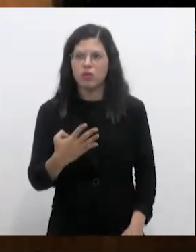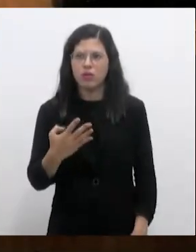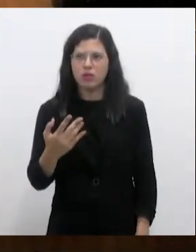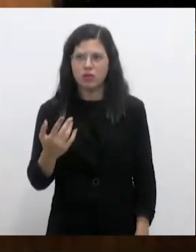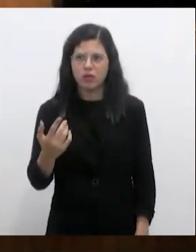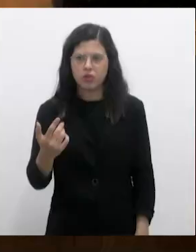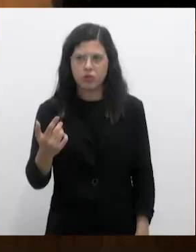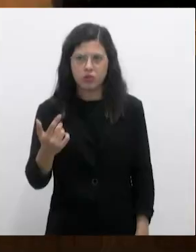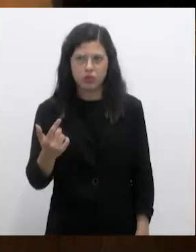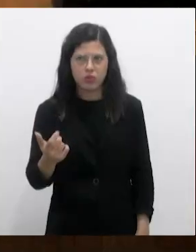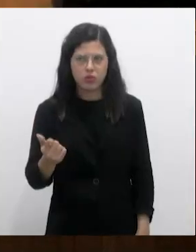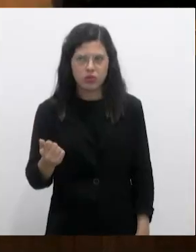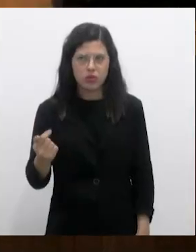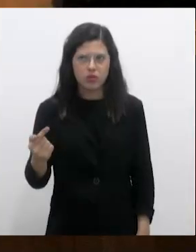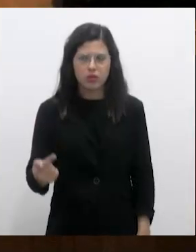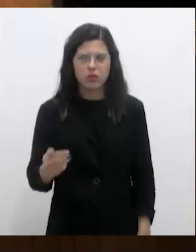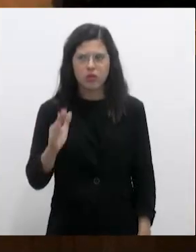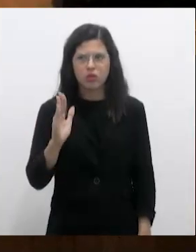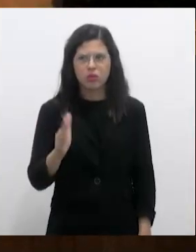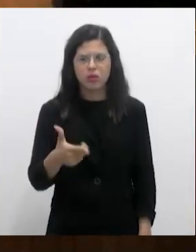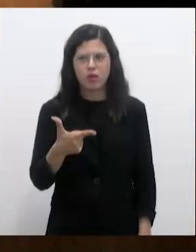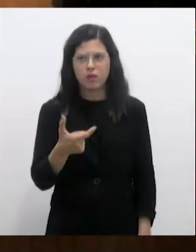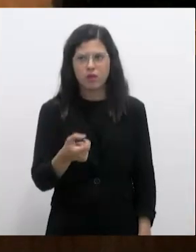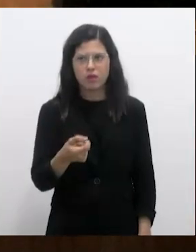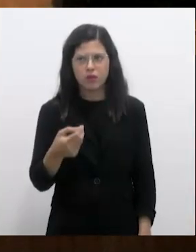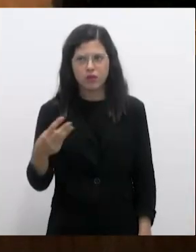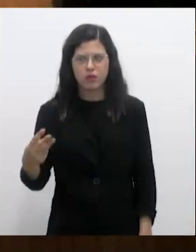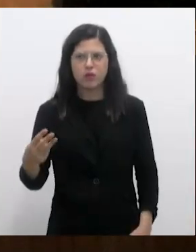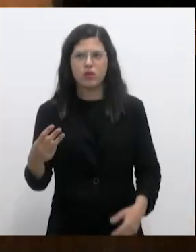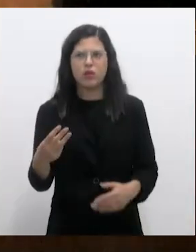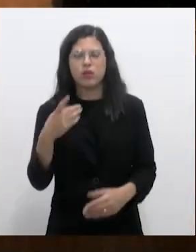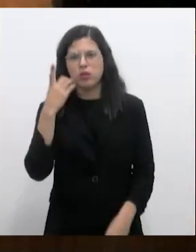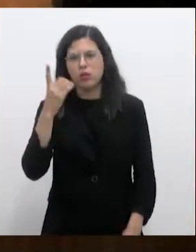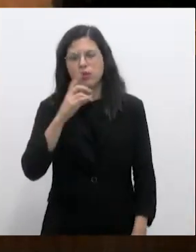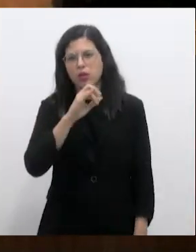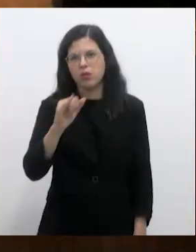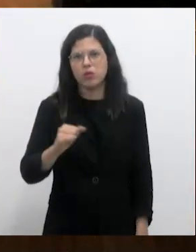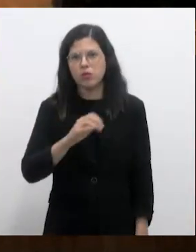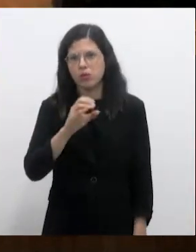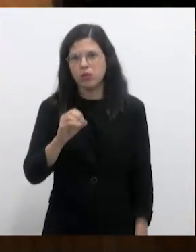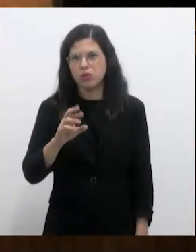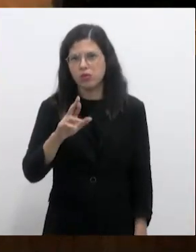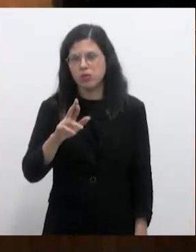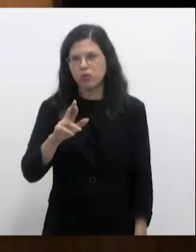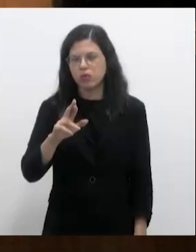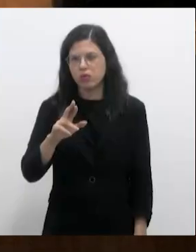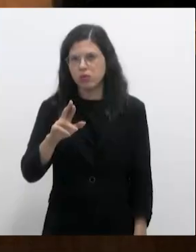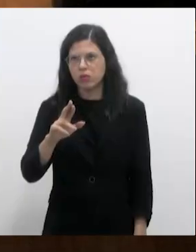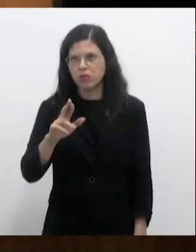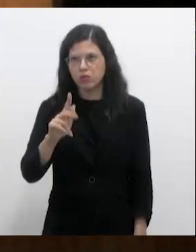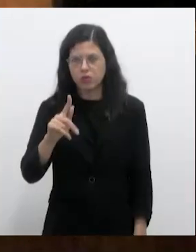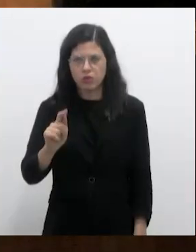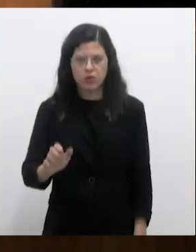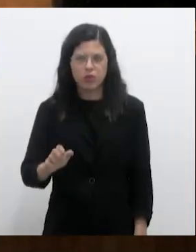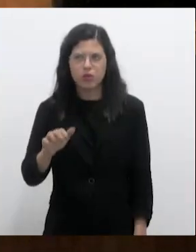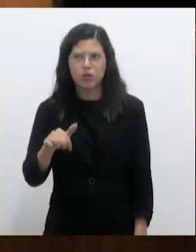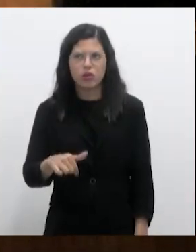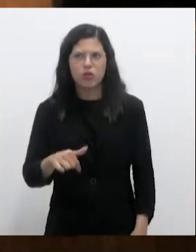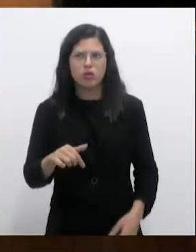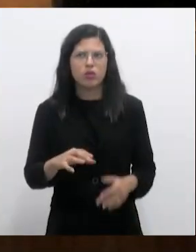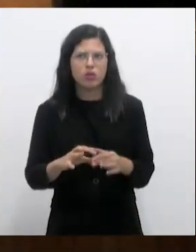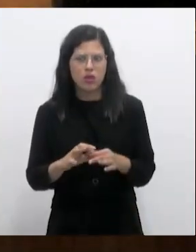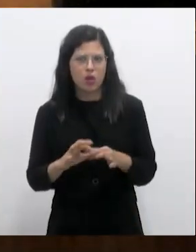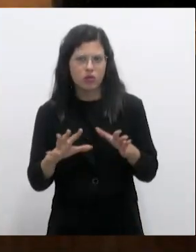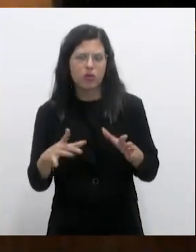de 2023, deputado Jorge Felipe Neto. Ele autoriza a colocação de torneiras de